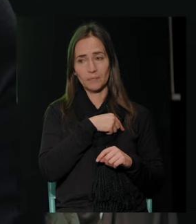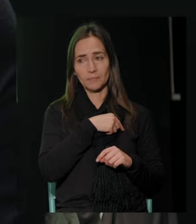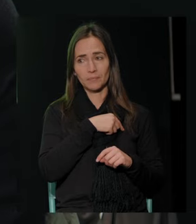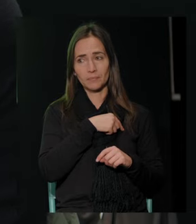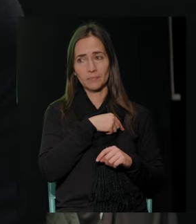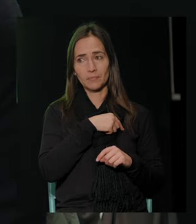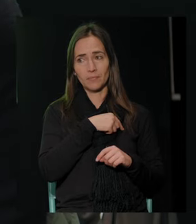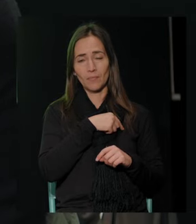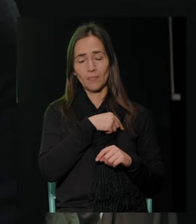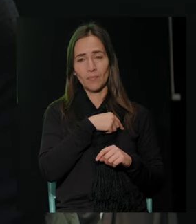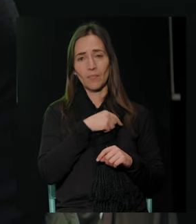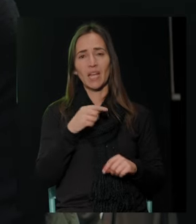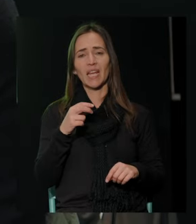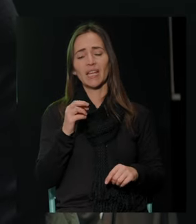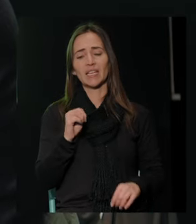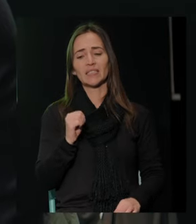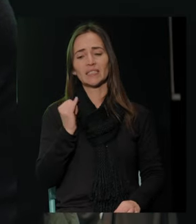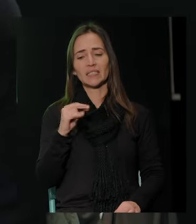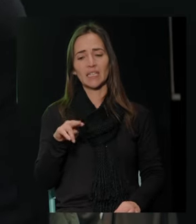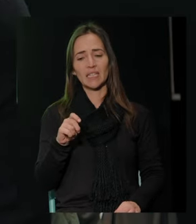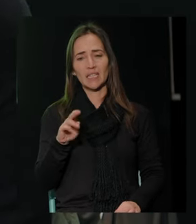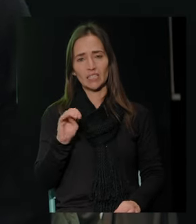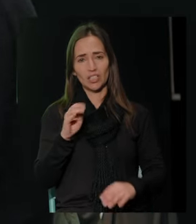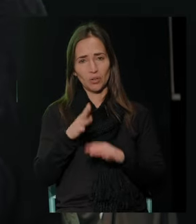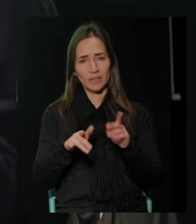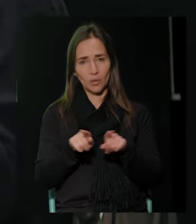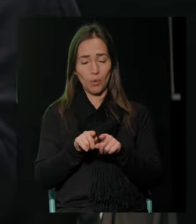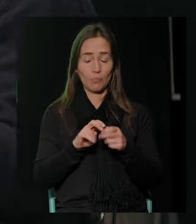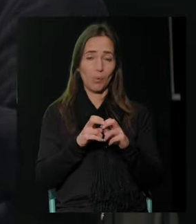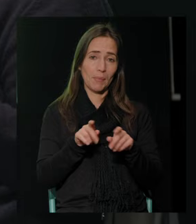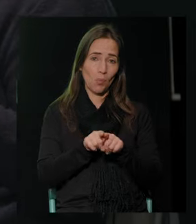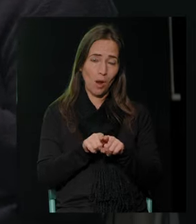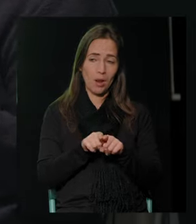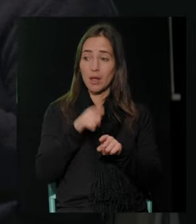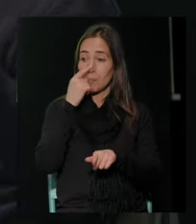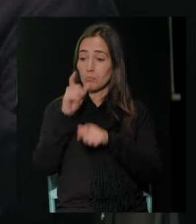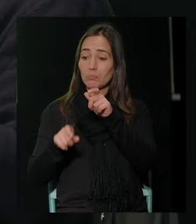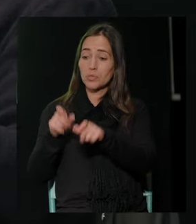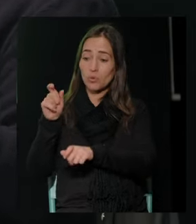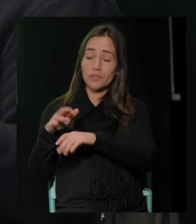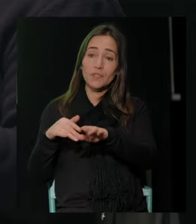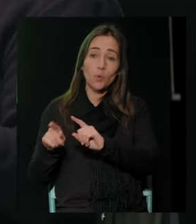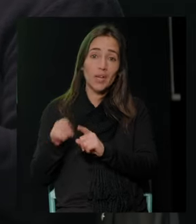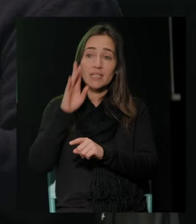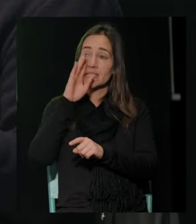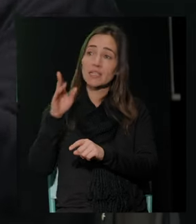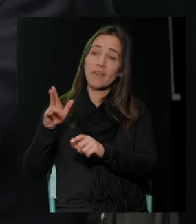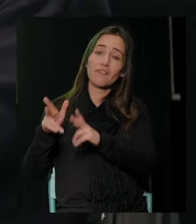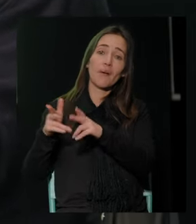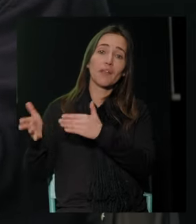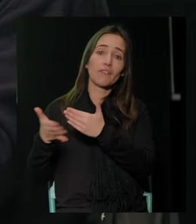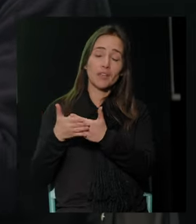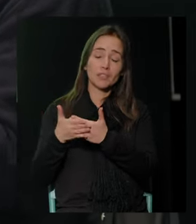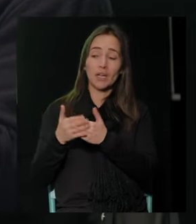nós vivemos, aliás, em Sines também acontecia exatamente a mesma coisa, também tínhamos o mesmo problema. O que é que vamos fazer a estas pessoas se estas centrais fecharem? O que é